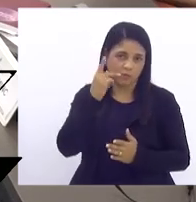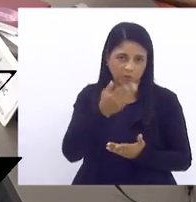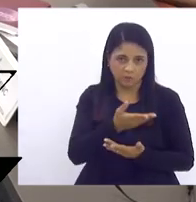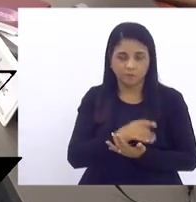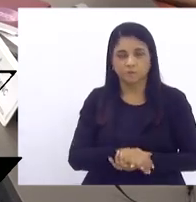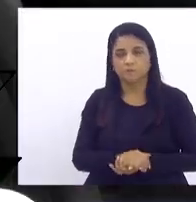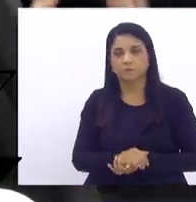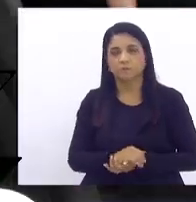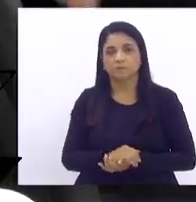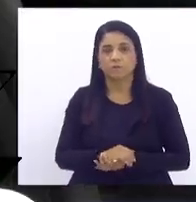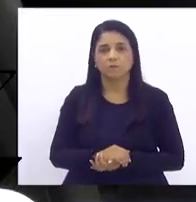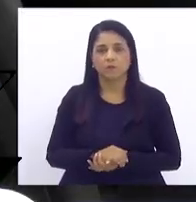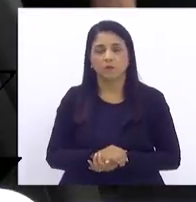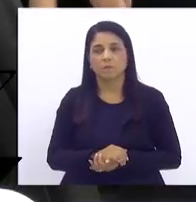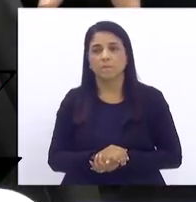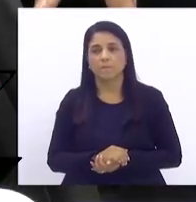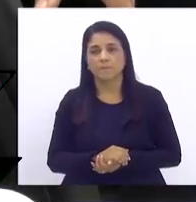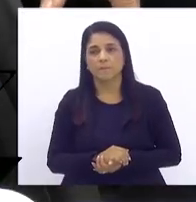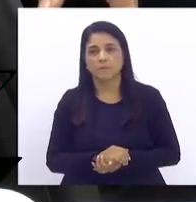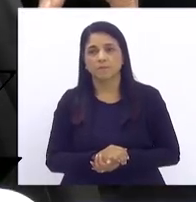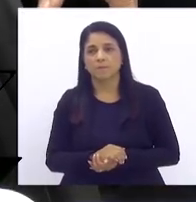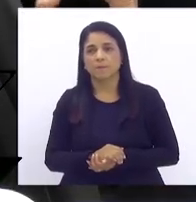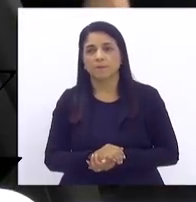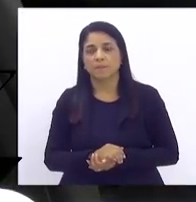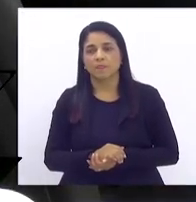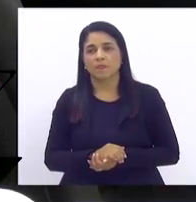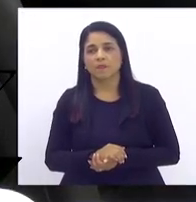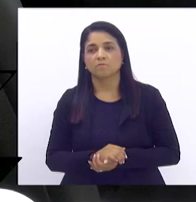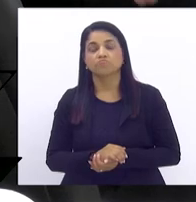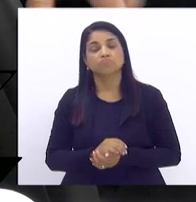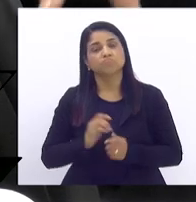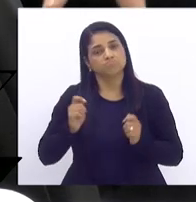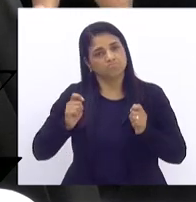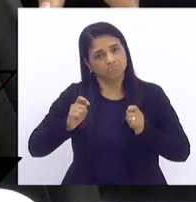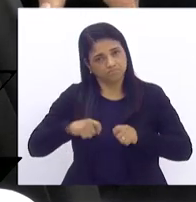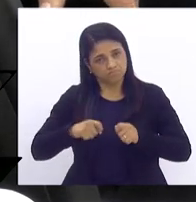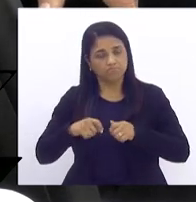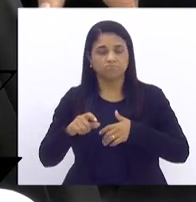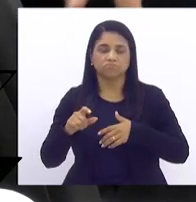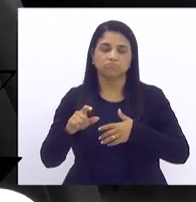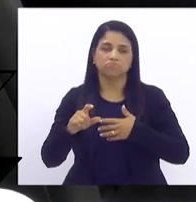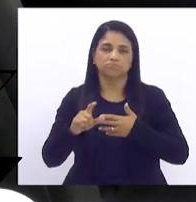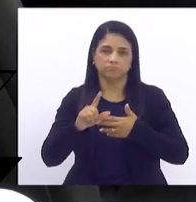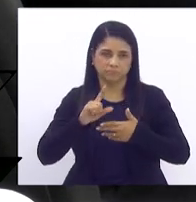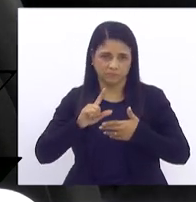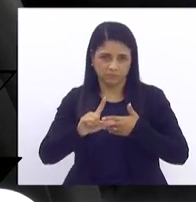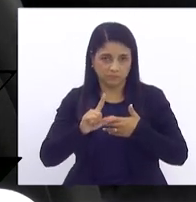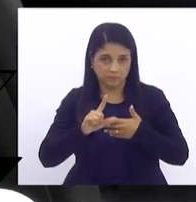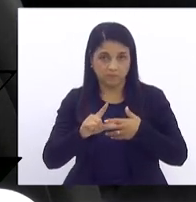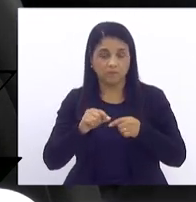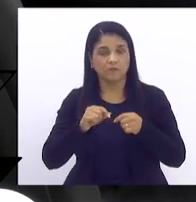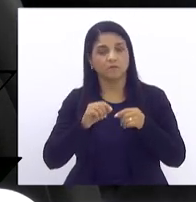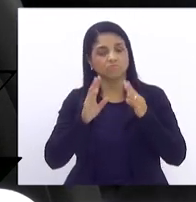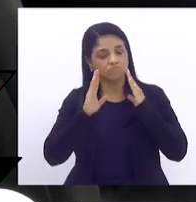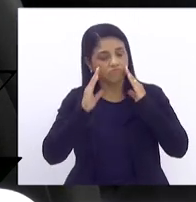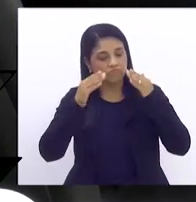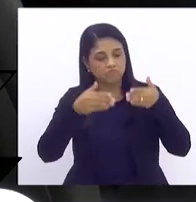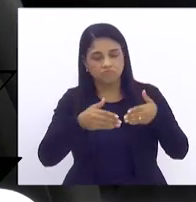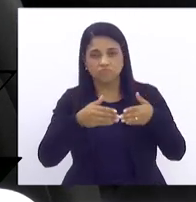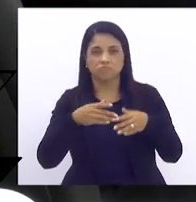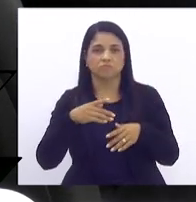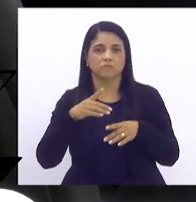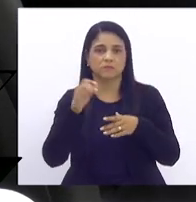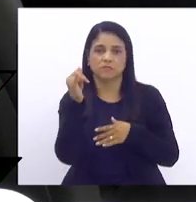só. De um, nós podemos legislar, no caso específico de energia